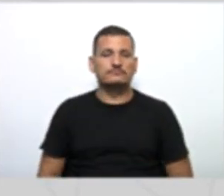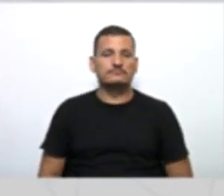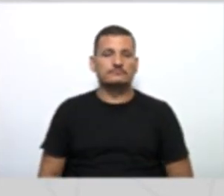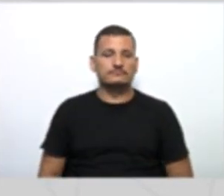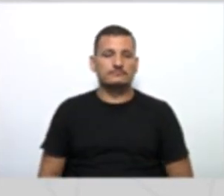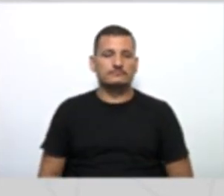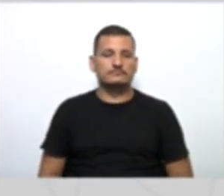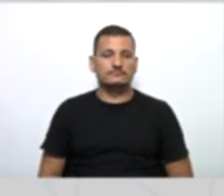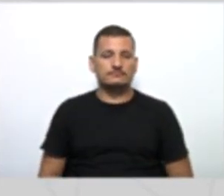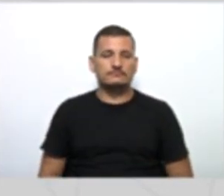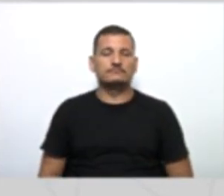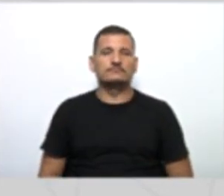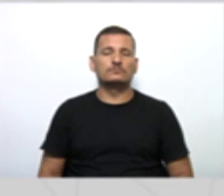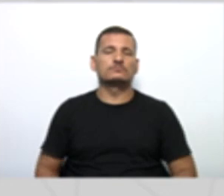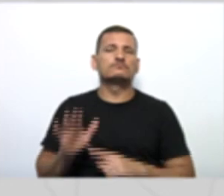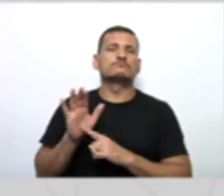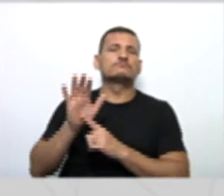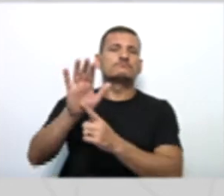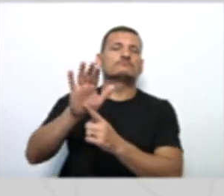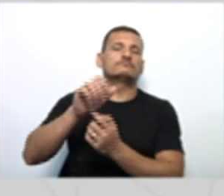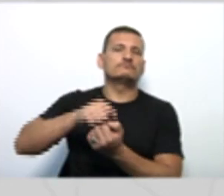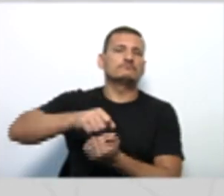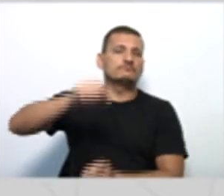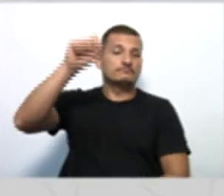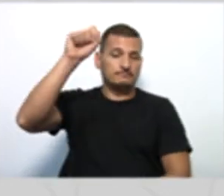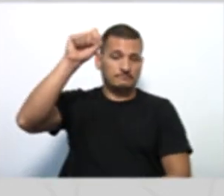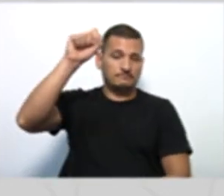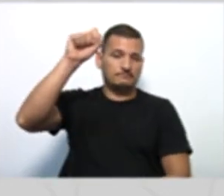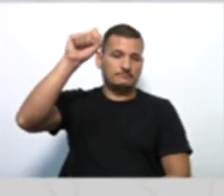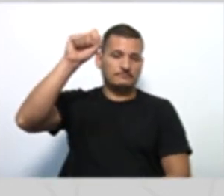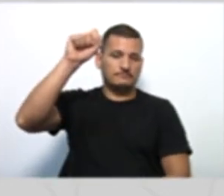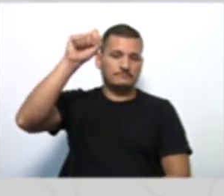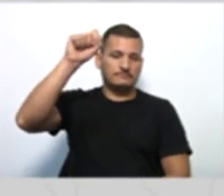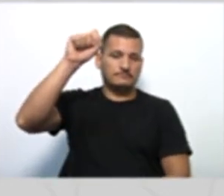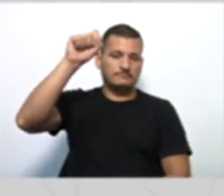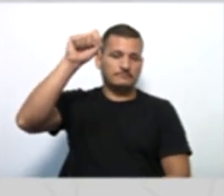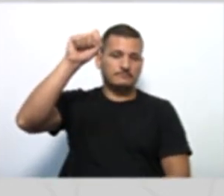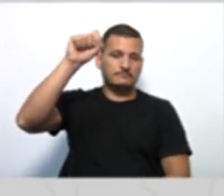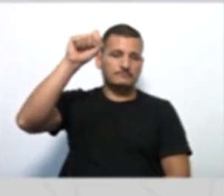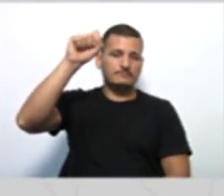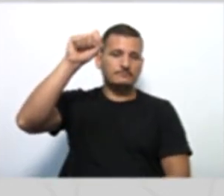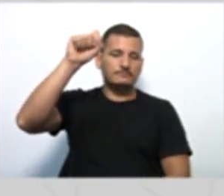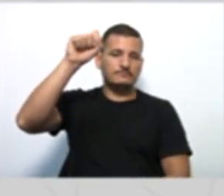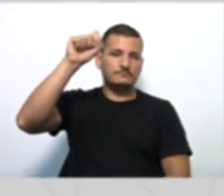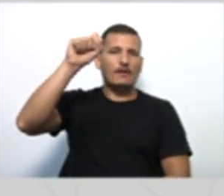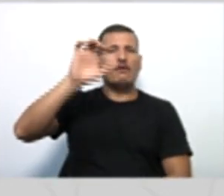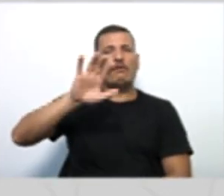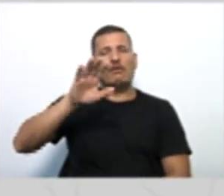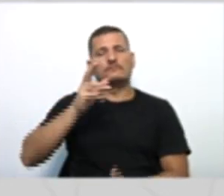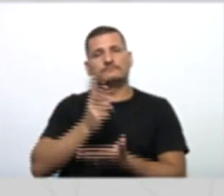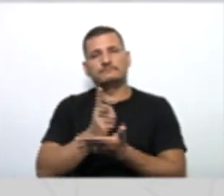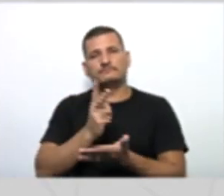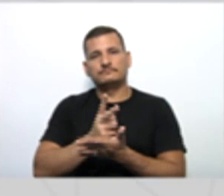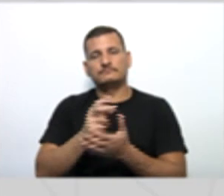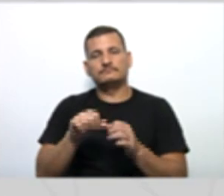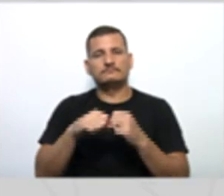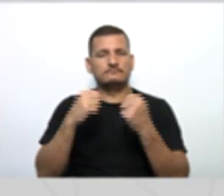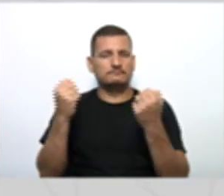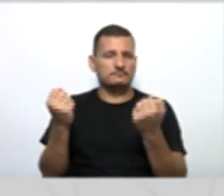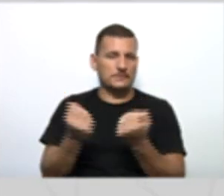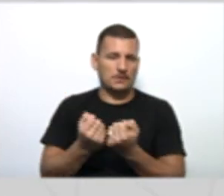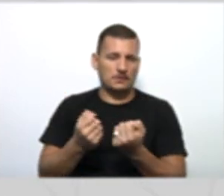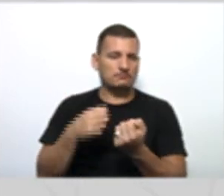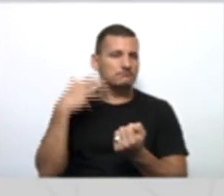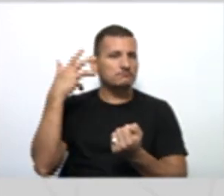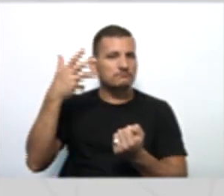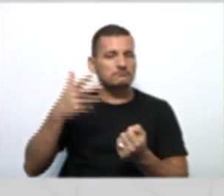A exposição do banner, ela geralmente acontece em eventos científicos. Nós temos aqui um modelo, que é um modelo